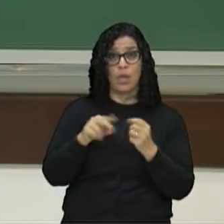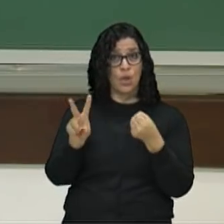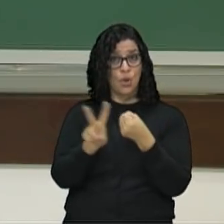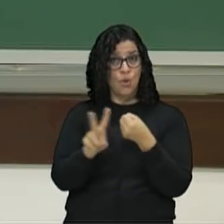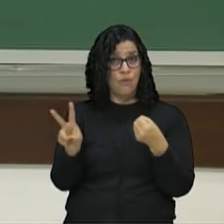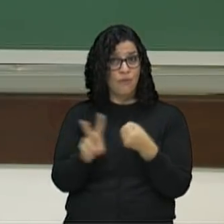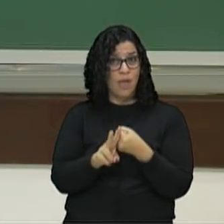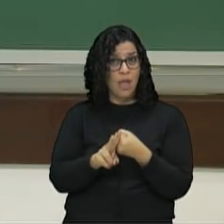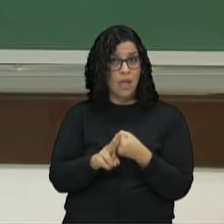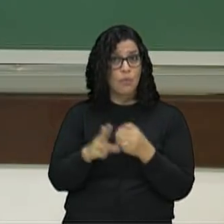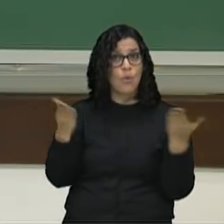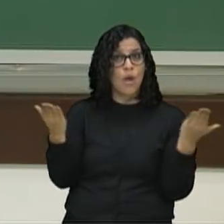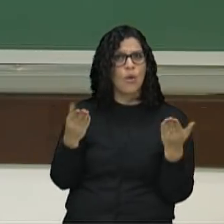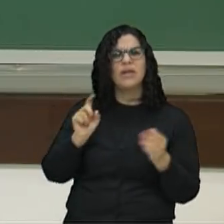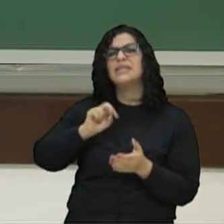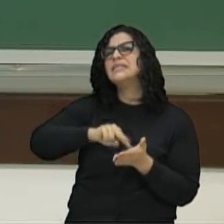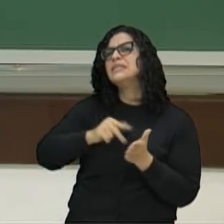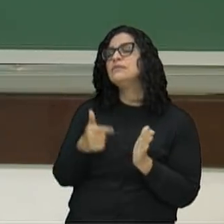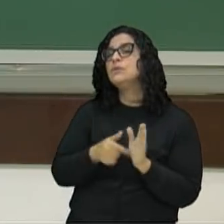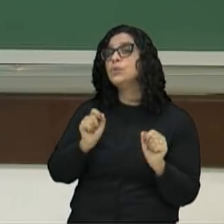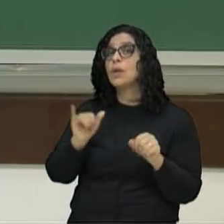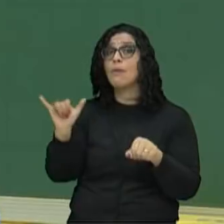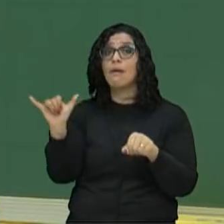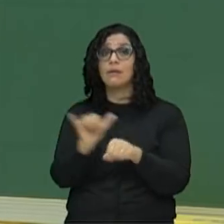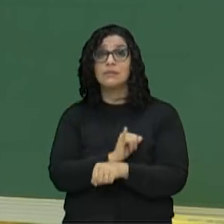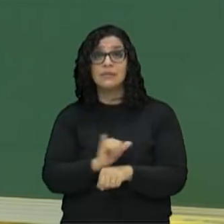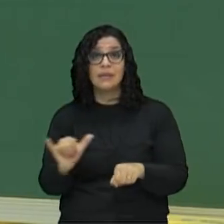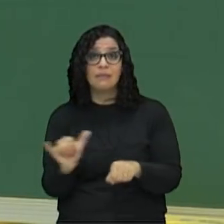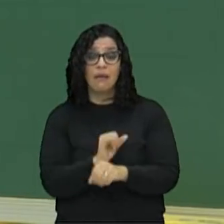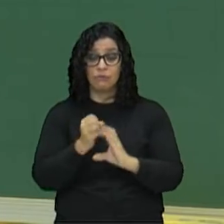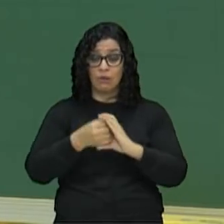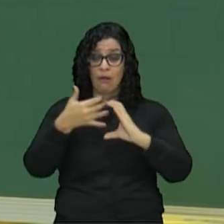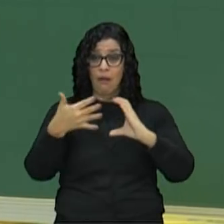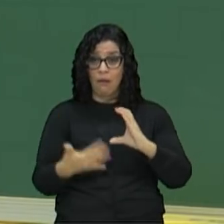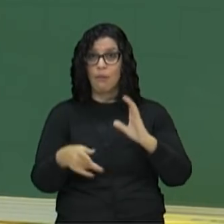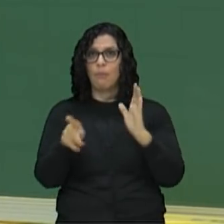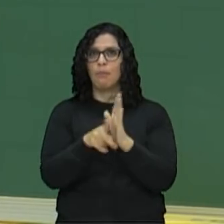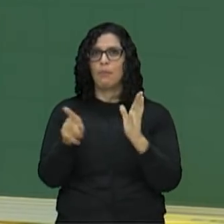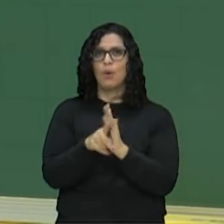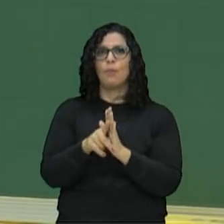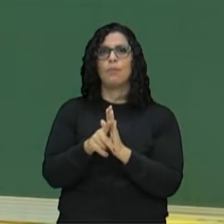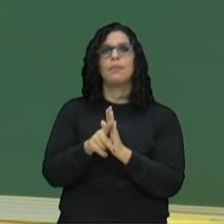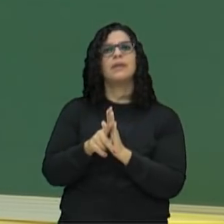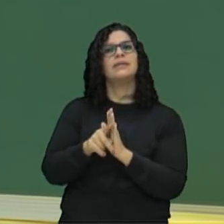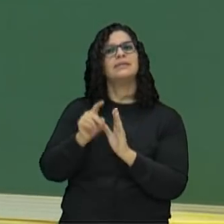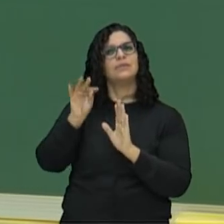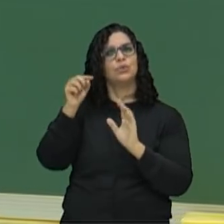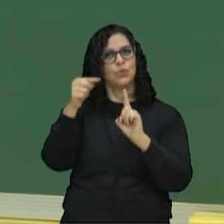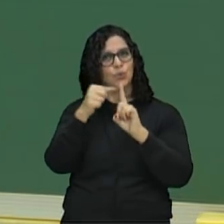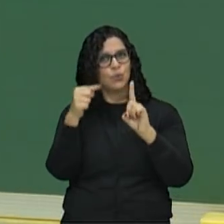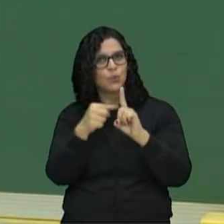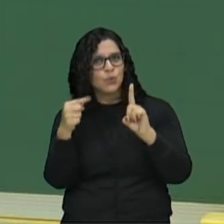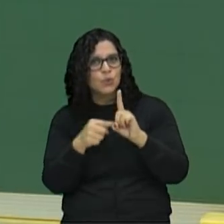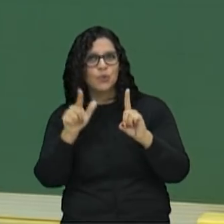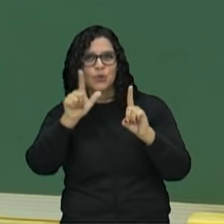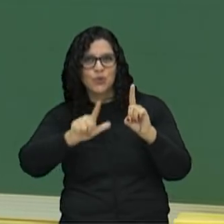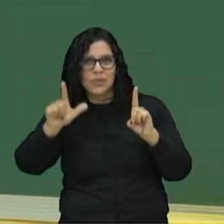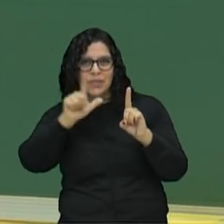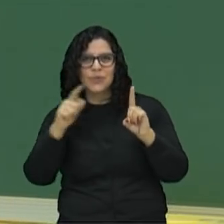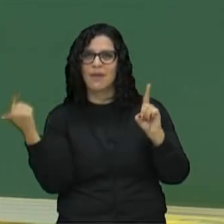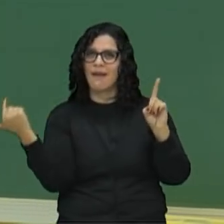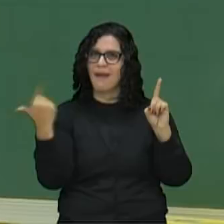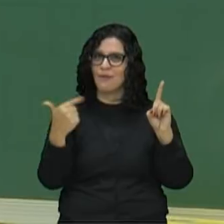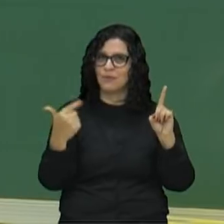seja proposital, mas porque é uma das características do romance de aventura.